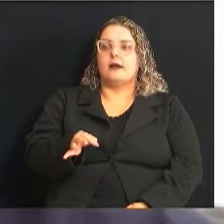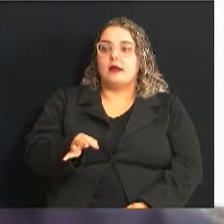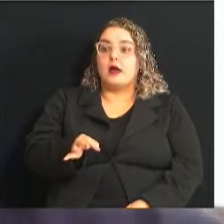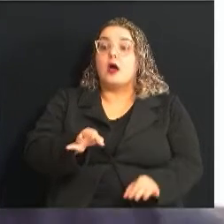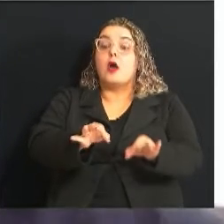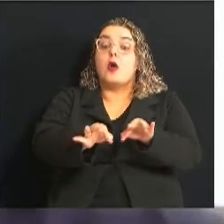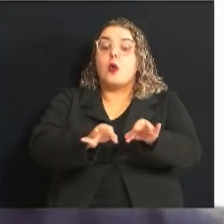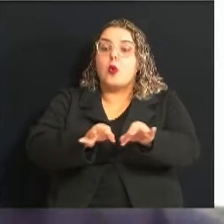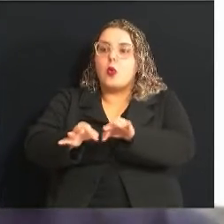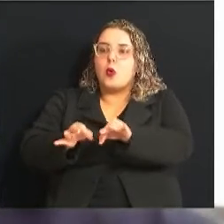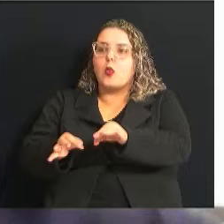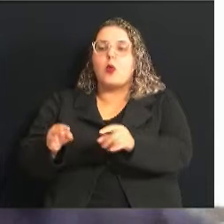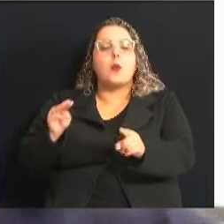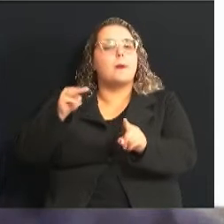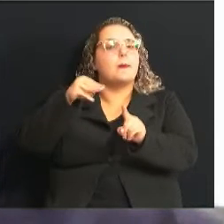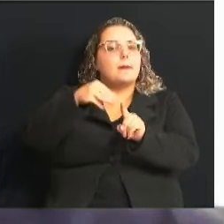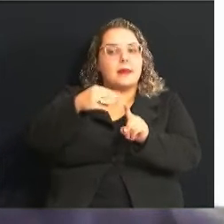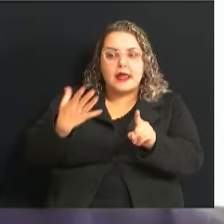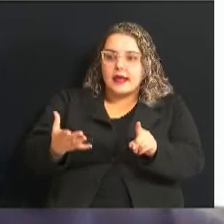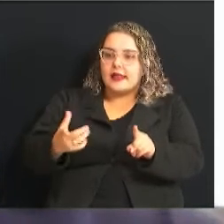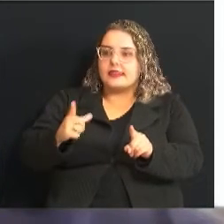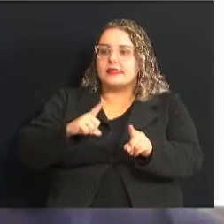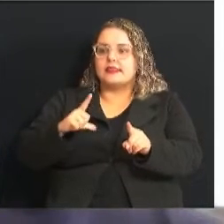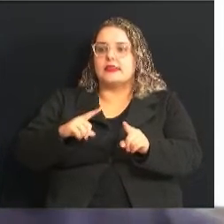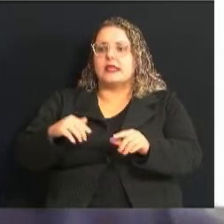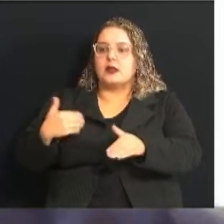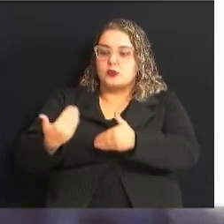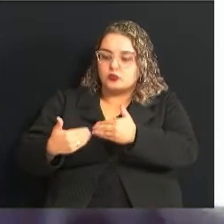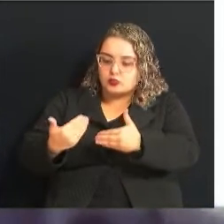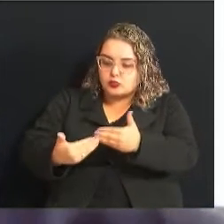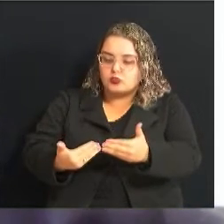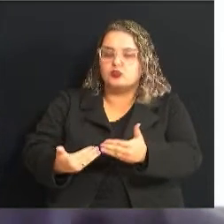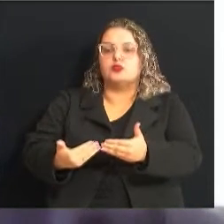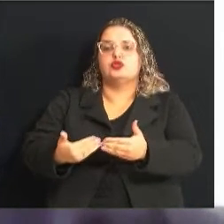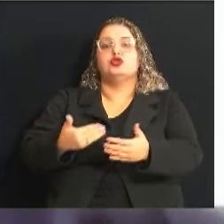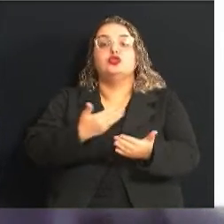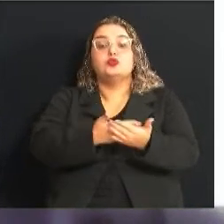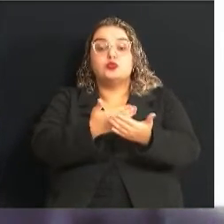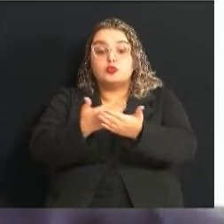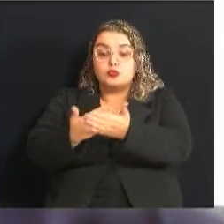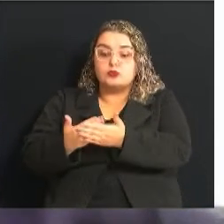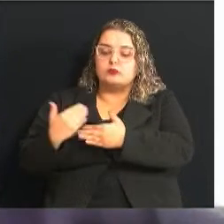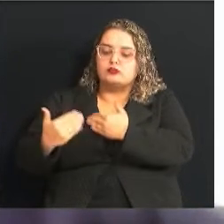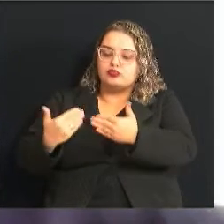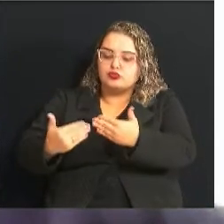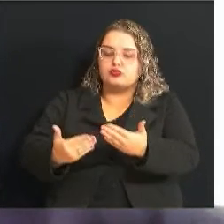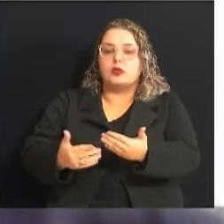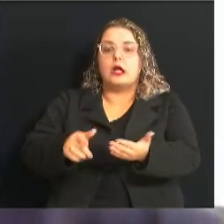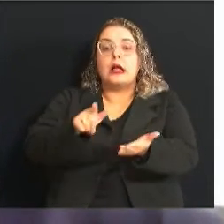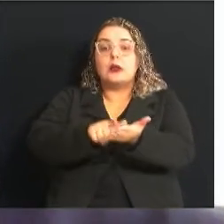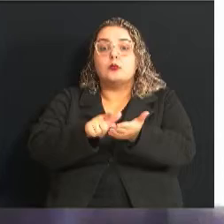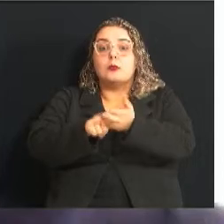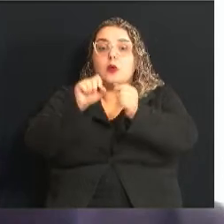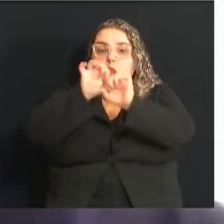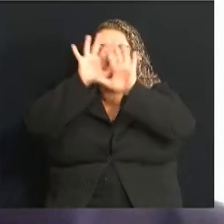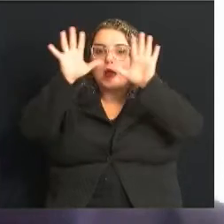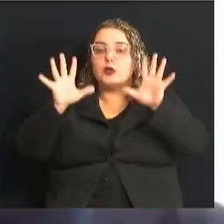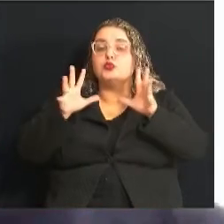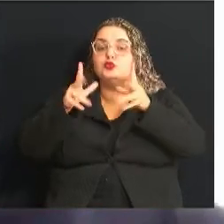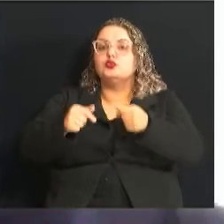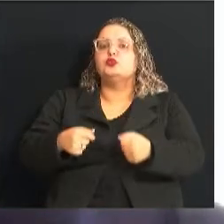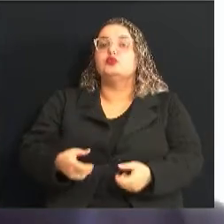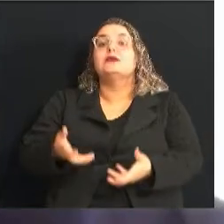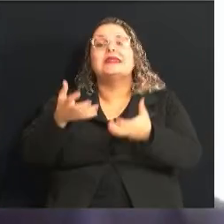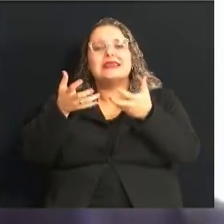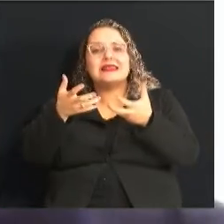Organizar, traçar metas, ter uma rotina de estudos, né? Colocar num papel com muita clareza aquilo que você pretende